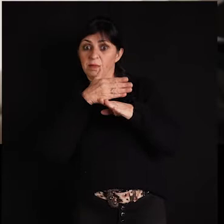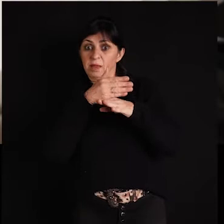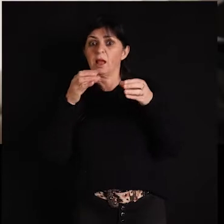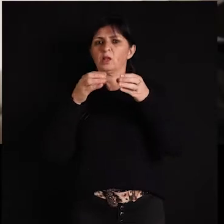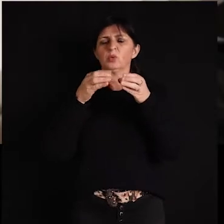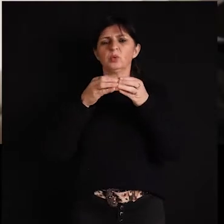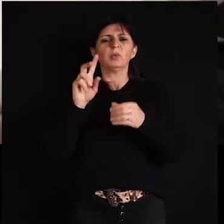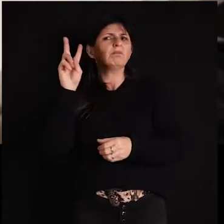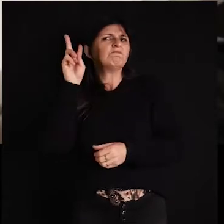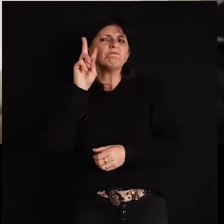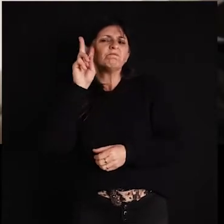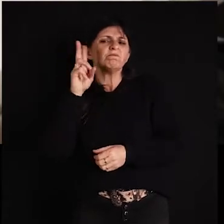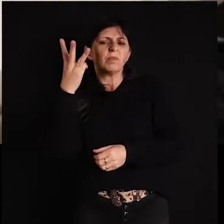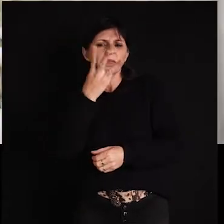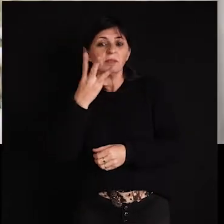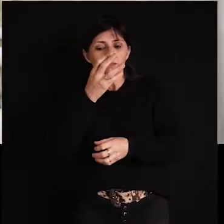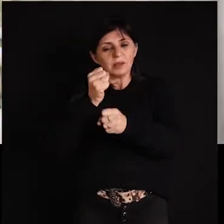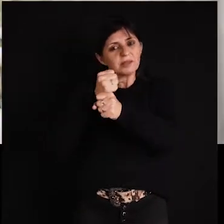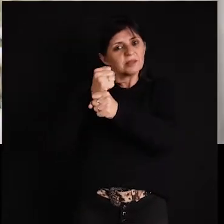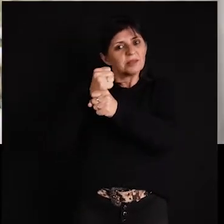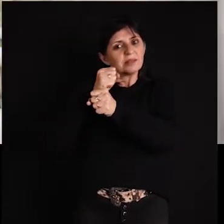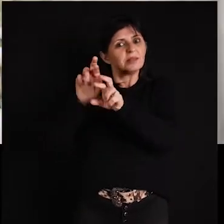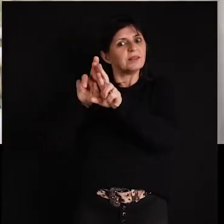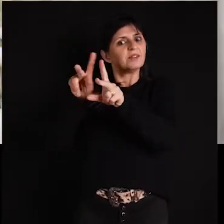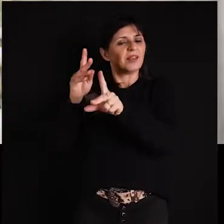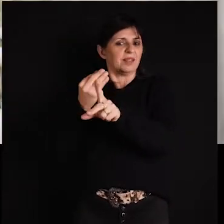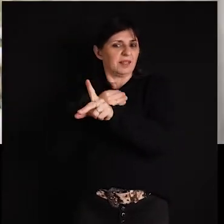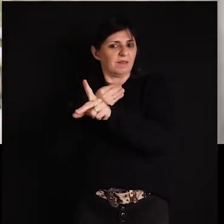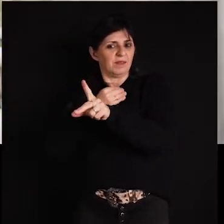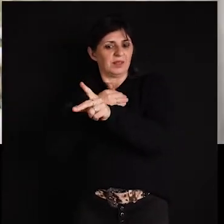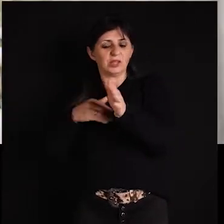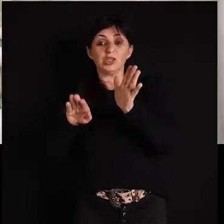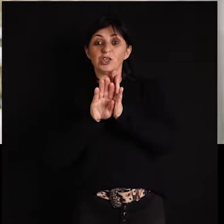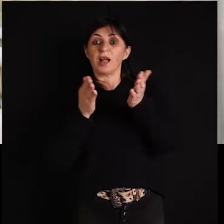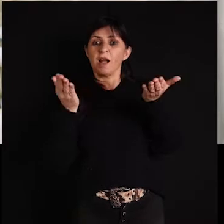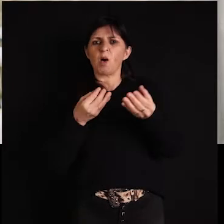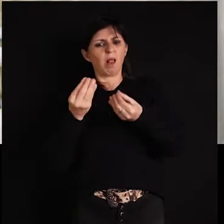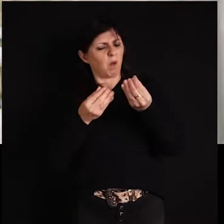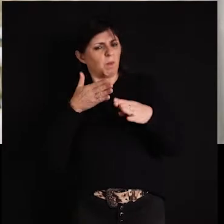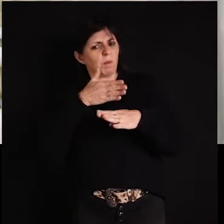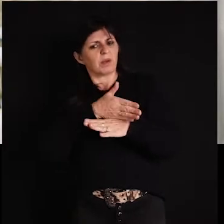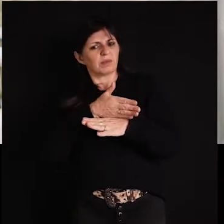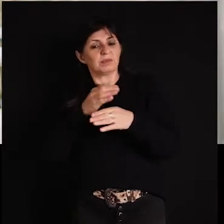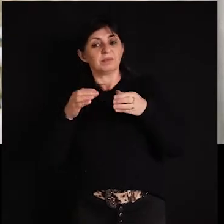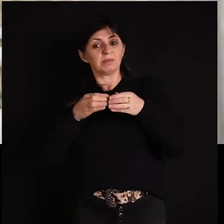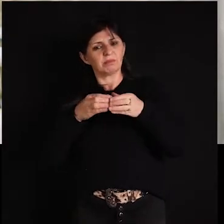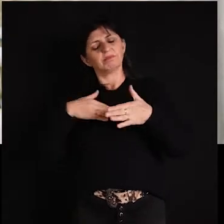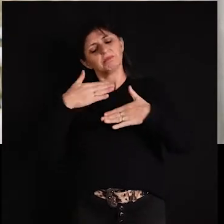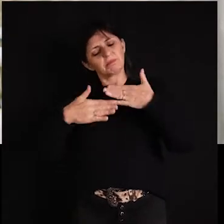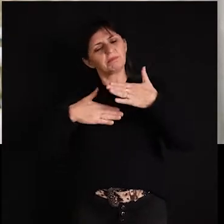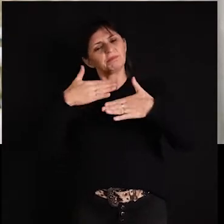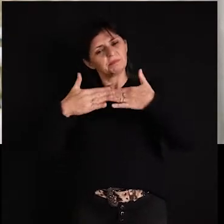história ficou. Foram 3 anos, né? Para chegar nos Monarcas agora, para vocês entenderem, passou-se os